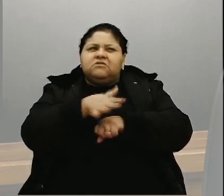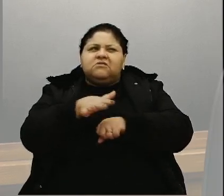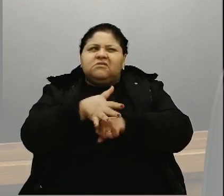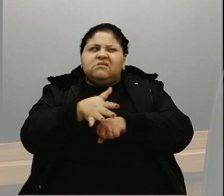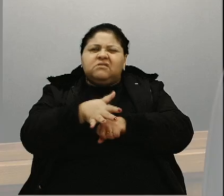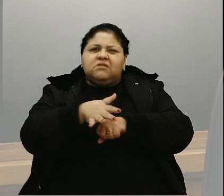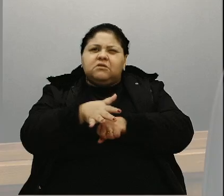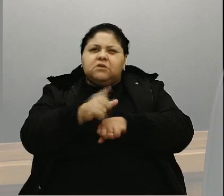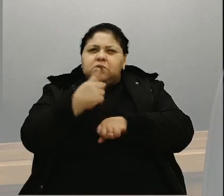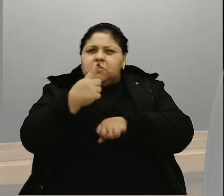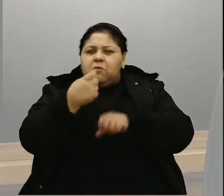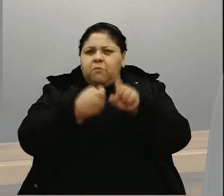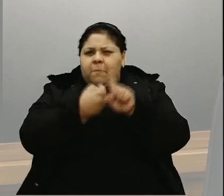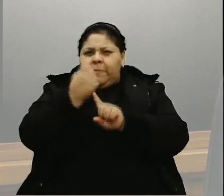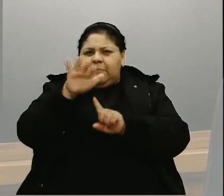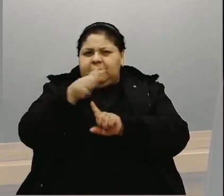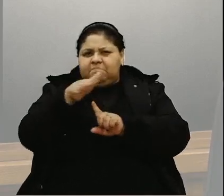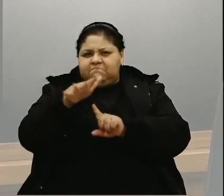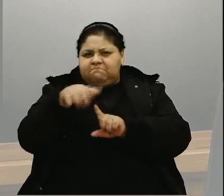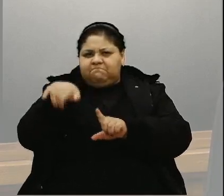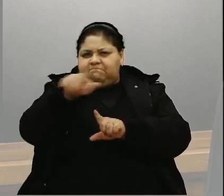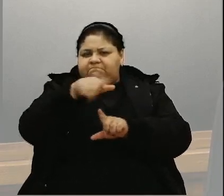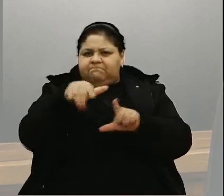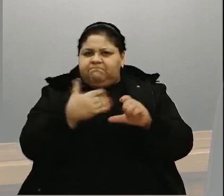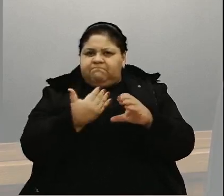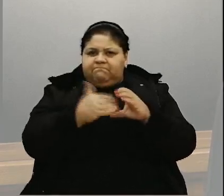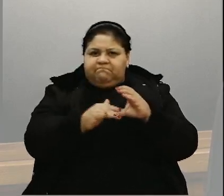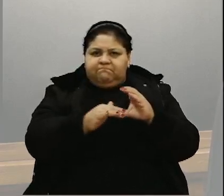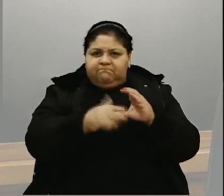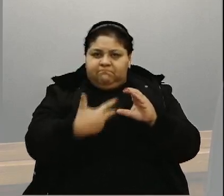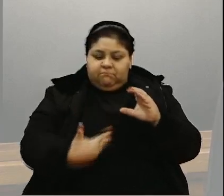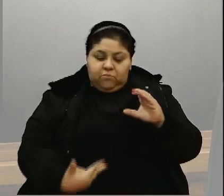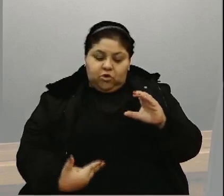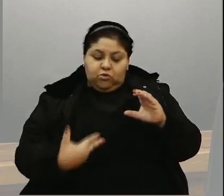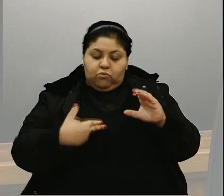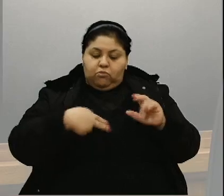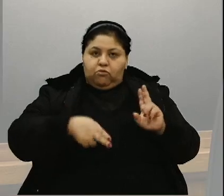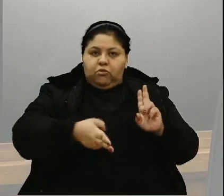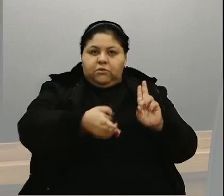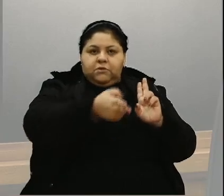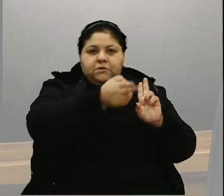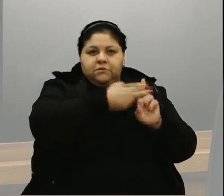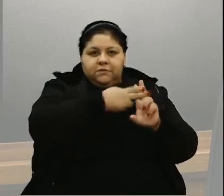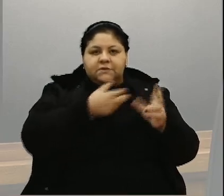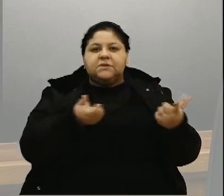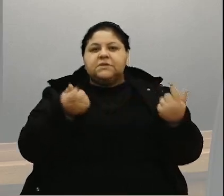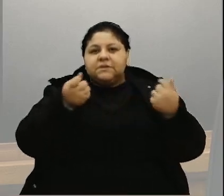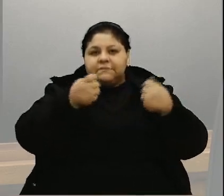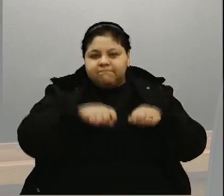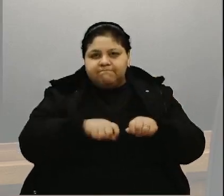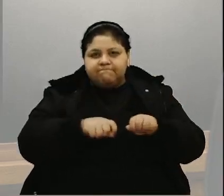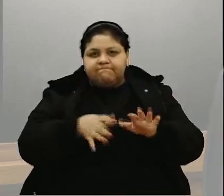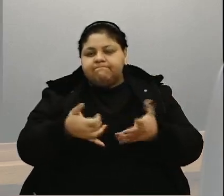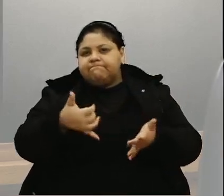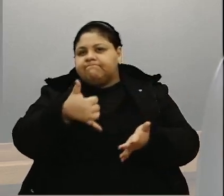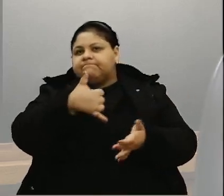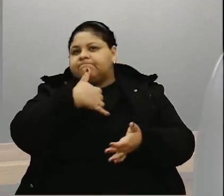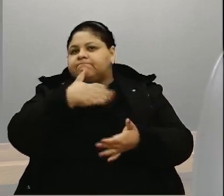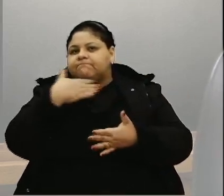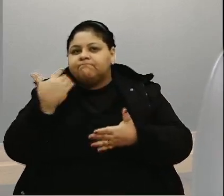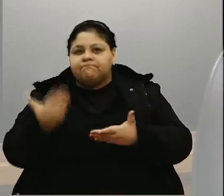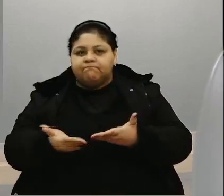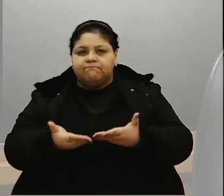de um mês, nós estávamos para encaminhar uma cirurgia pelo SUS necessária, infelizmente